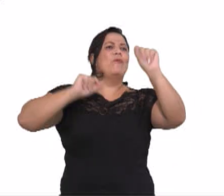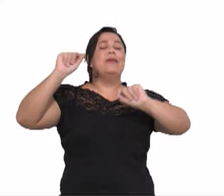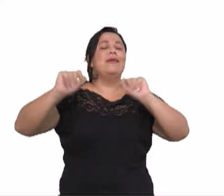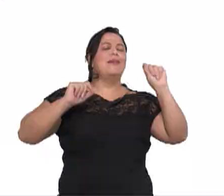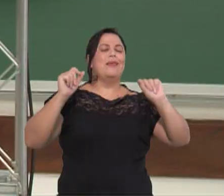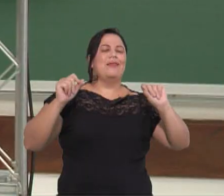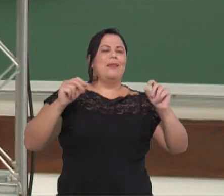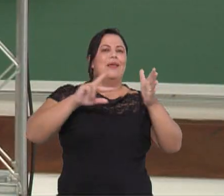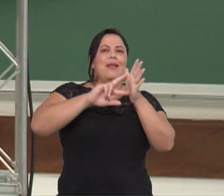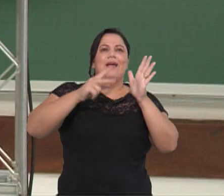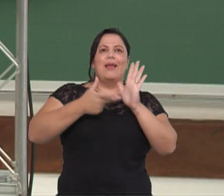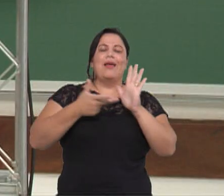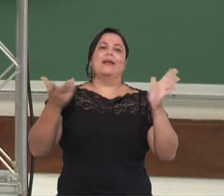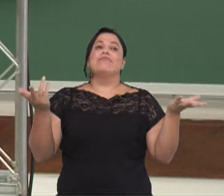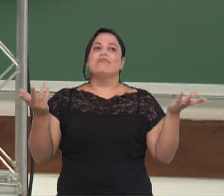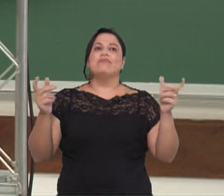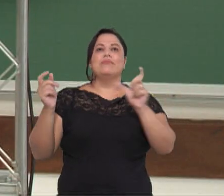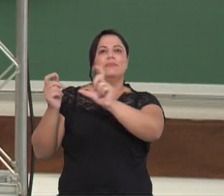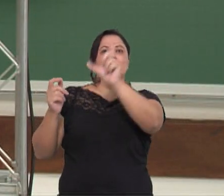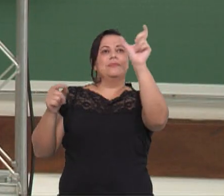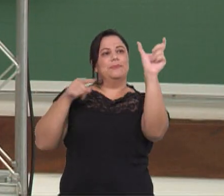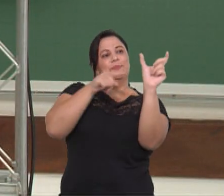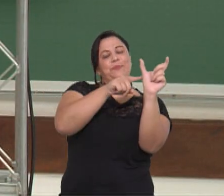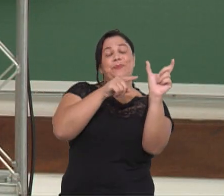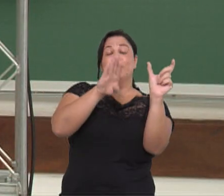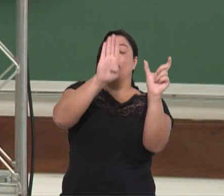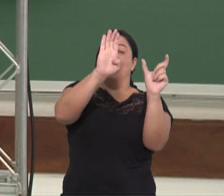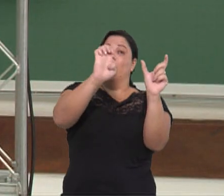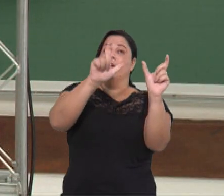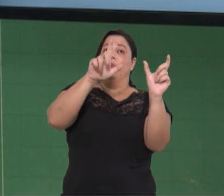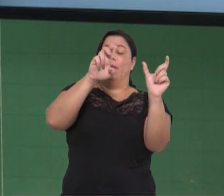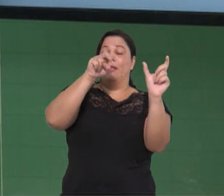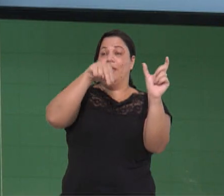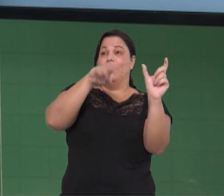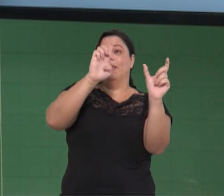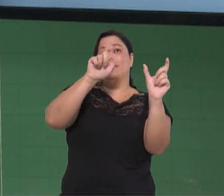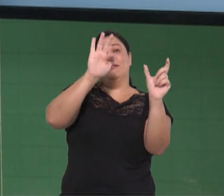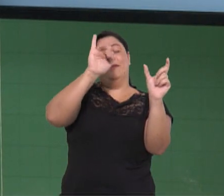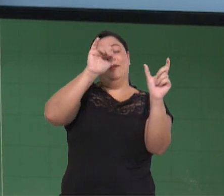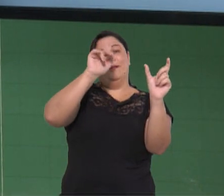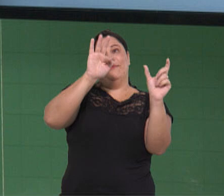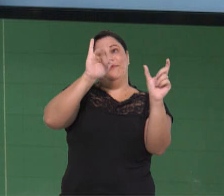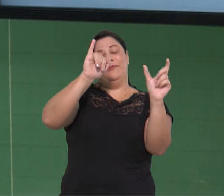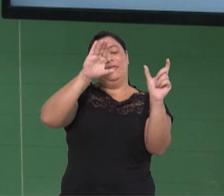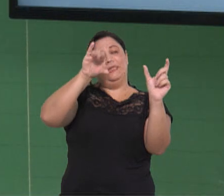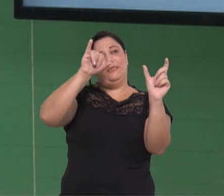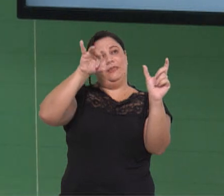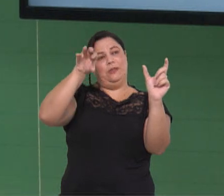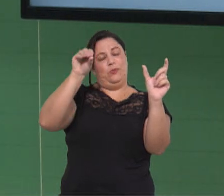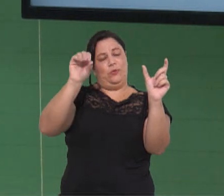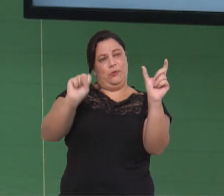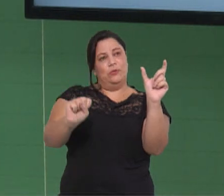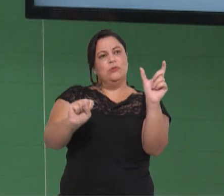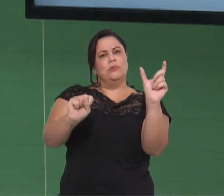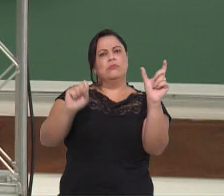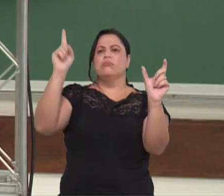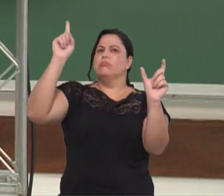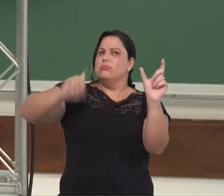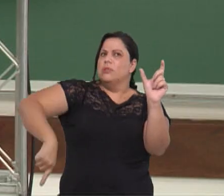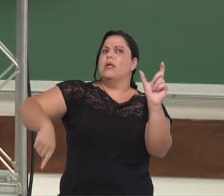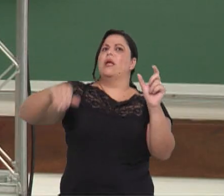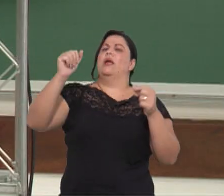Esses privilégios, esses benefícios que os parlamentares recebem, como você viu no slide